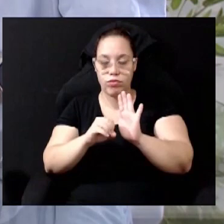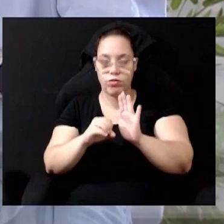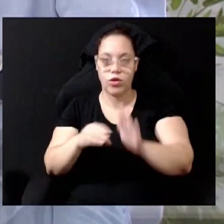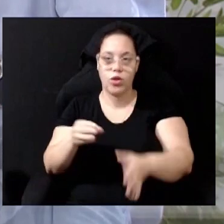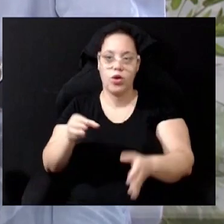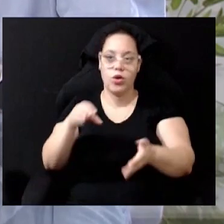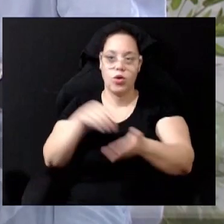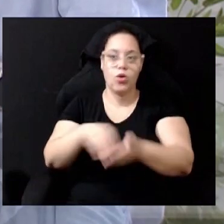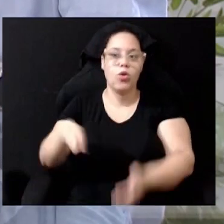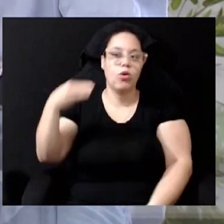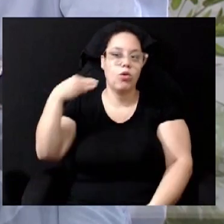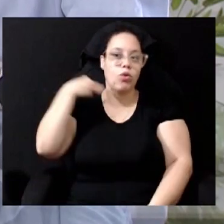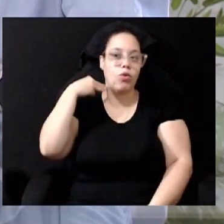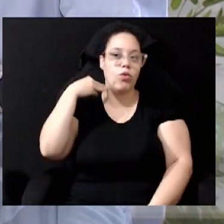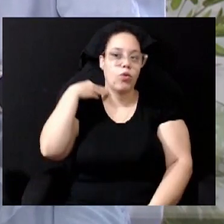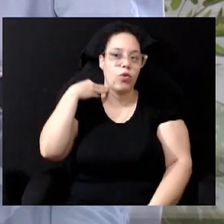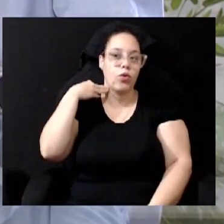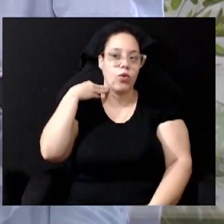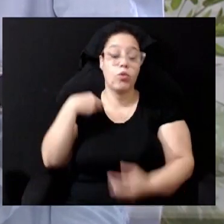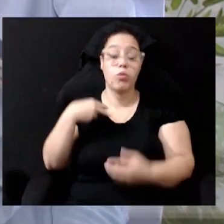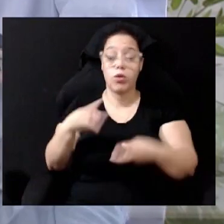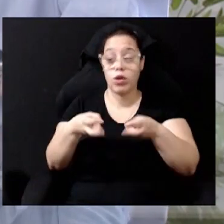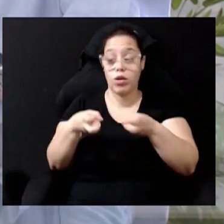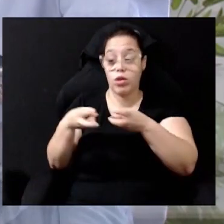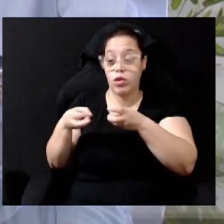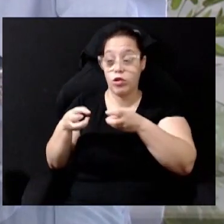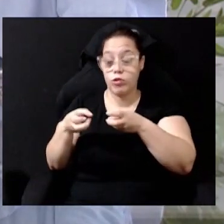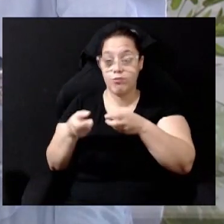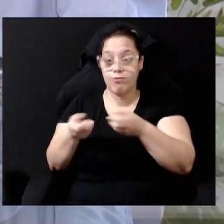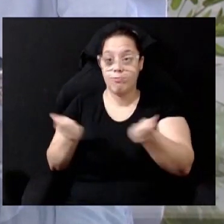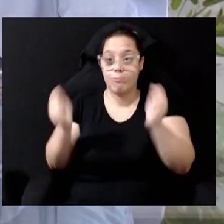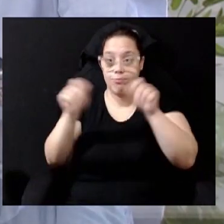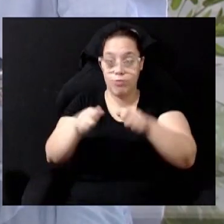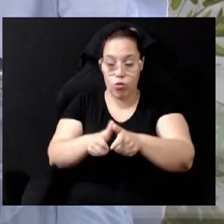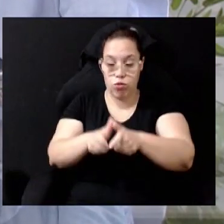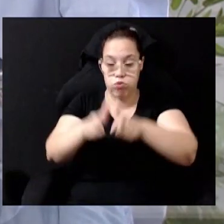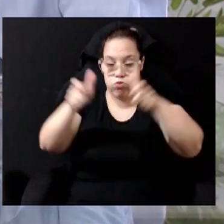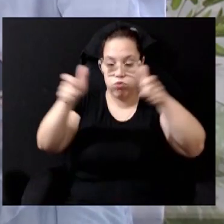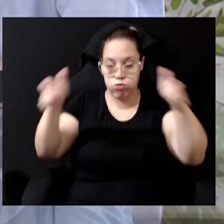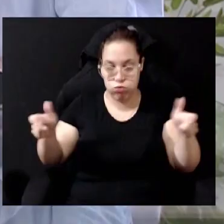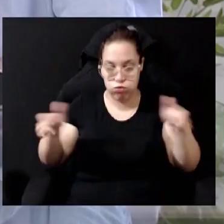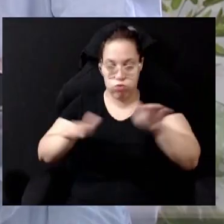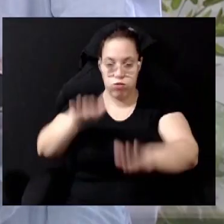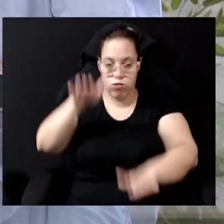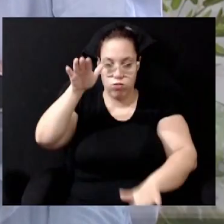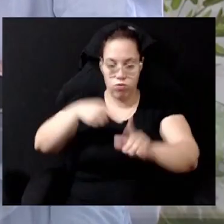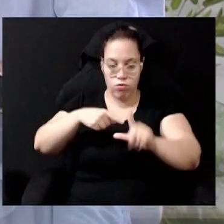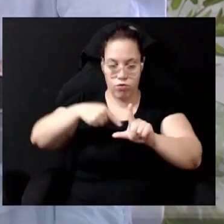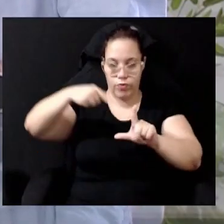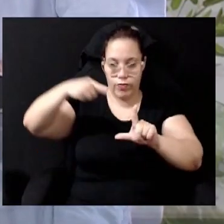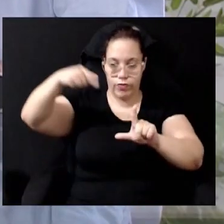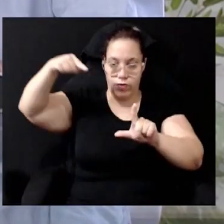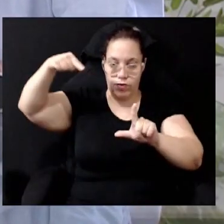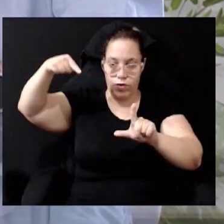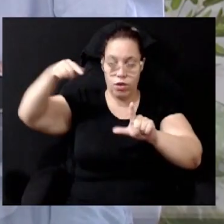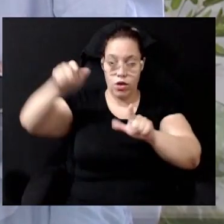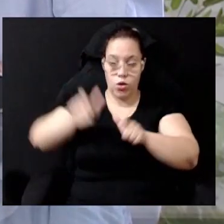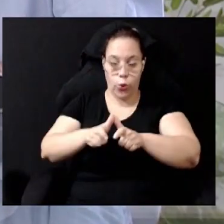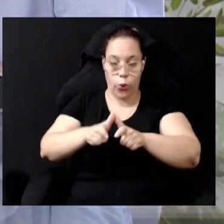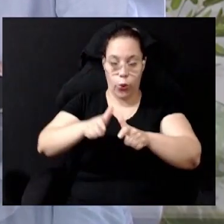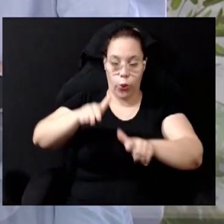recebido a percepção do mercado, uma possibilidade de alta em relação ao que nós temos hoje, e se a gente aumentar a taxa